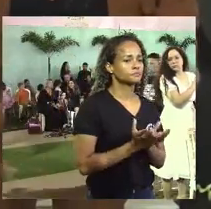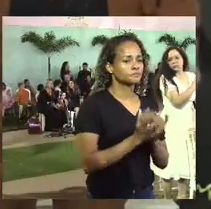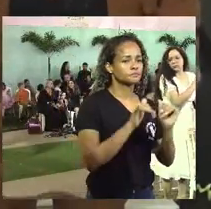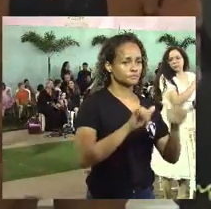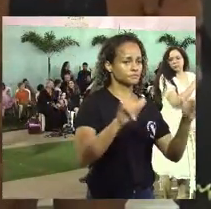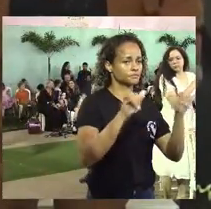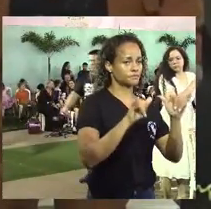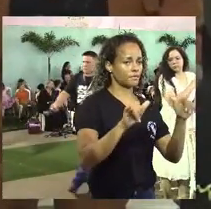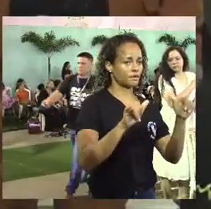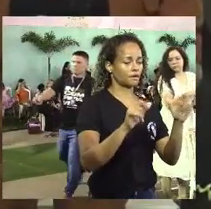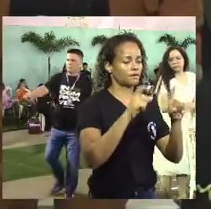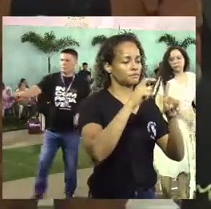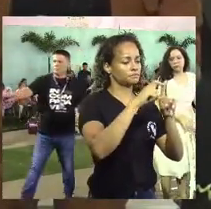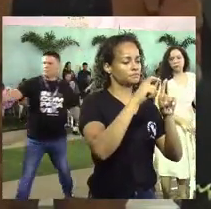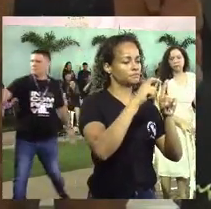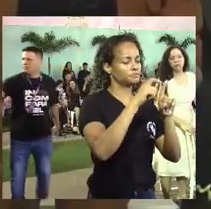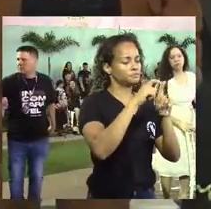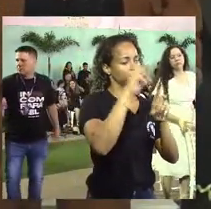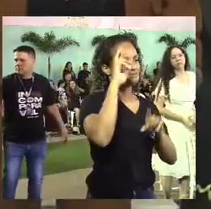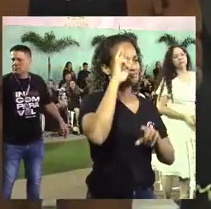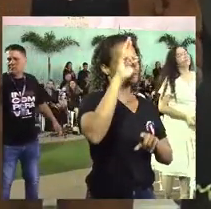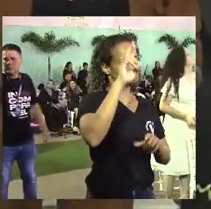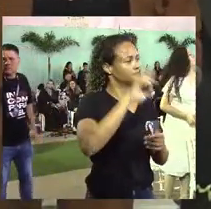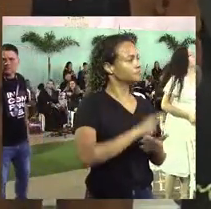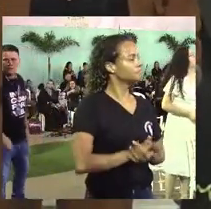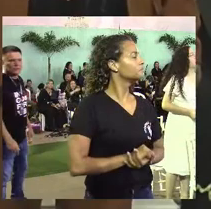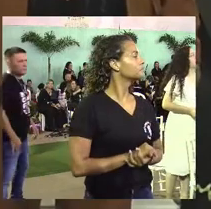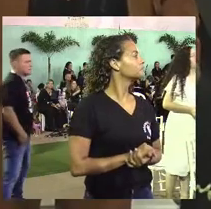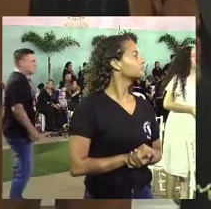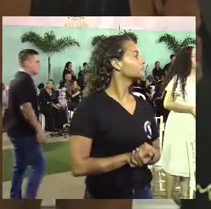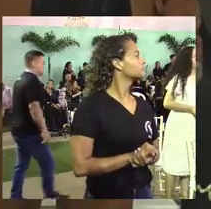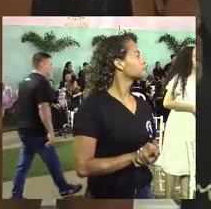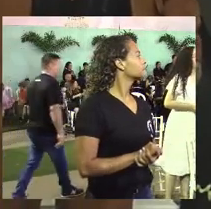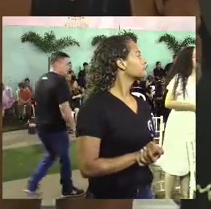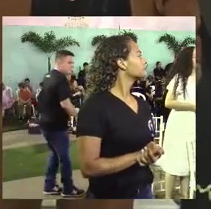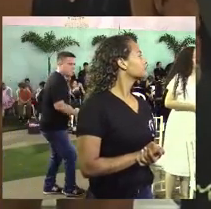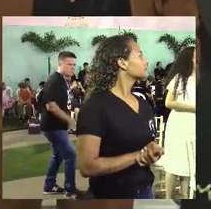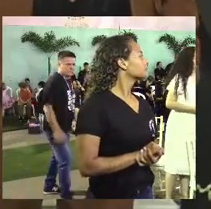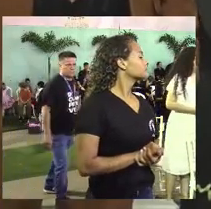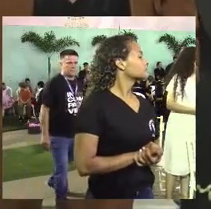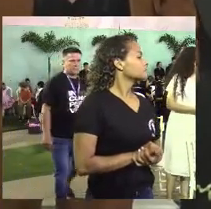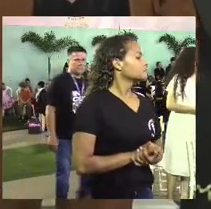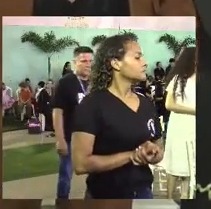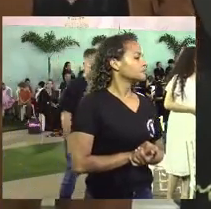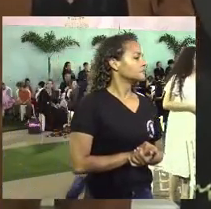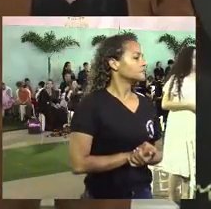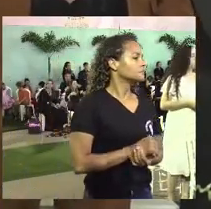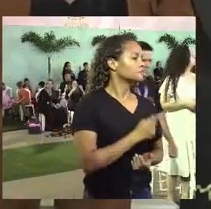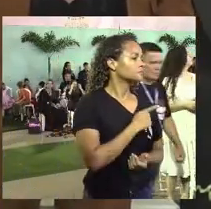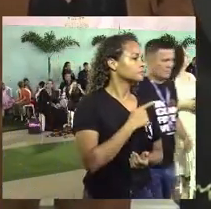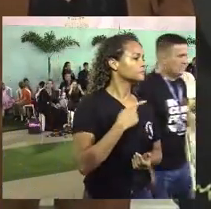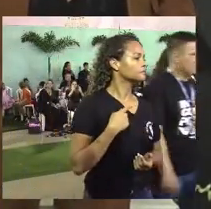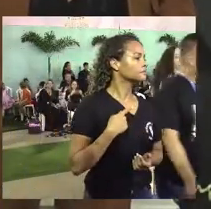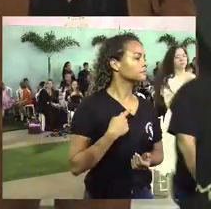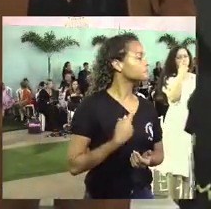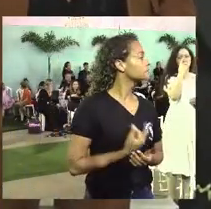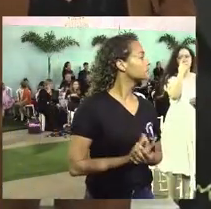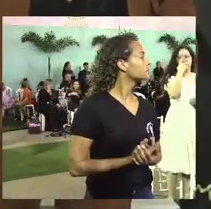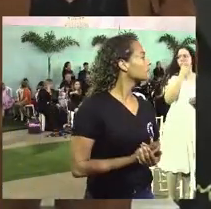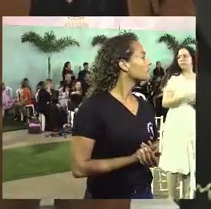ministrar a palavra do senhor os nossos corações pastor Kléberson